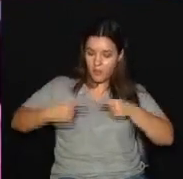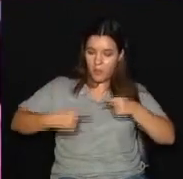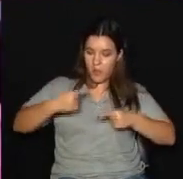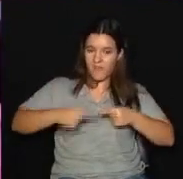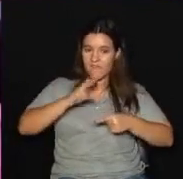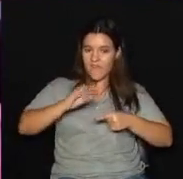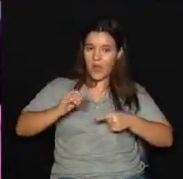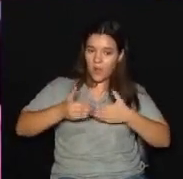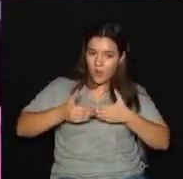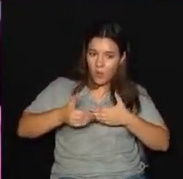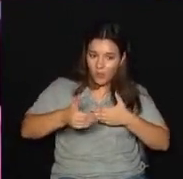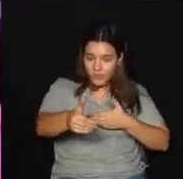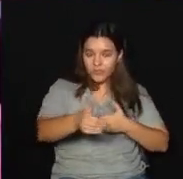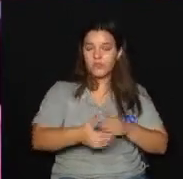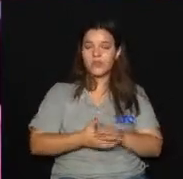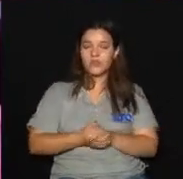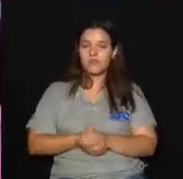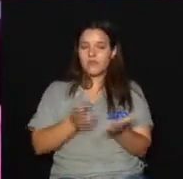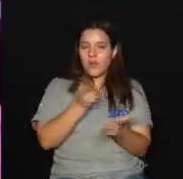que, embora sejam